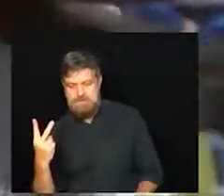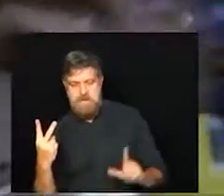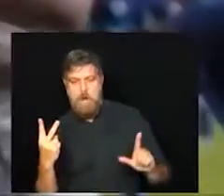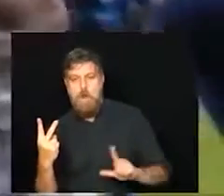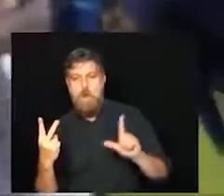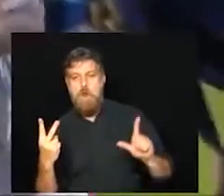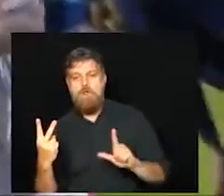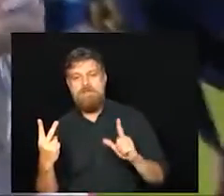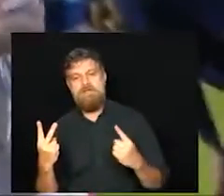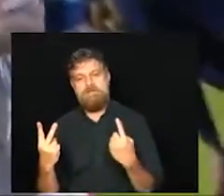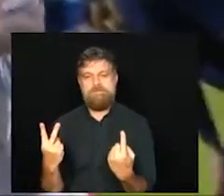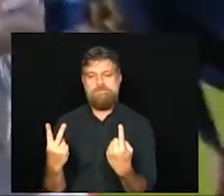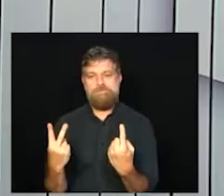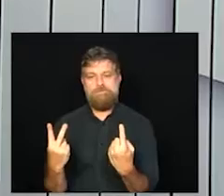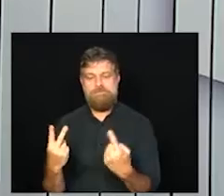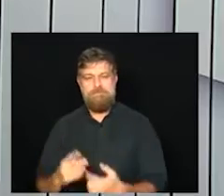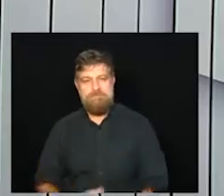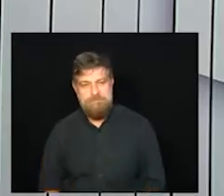Londrina 1.